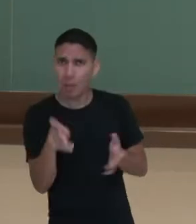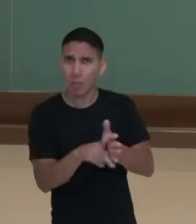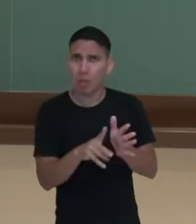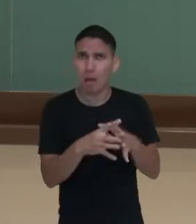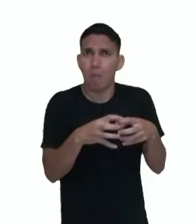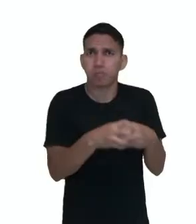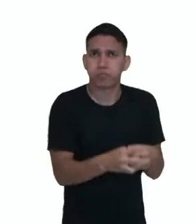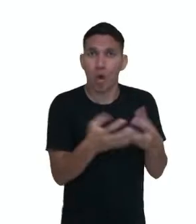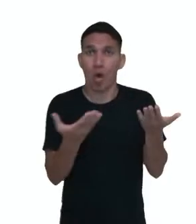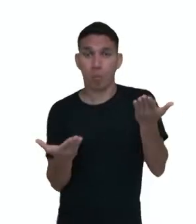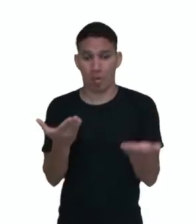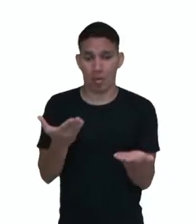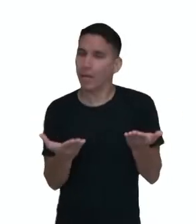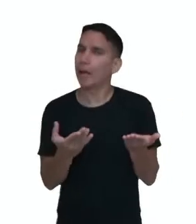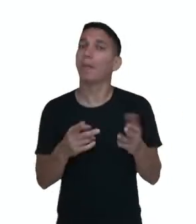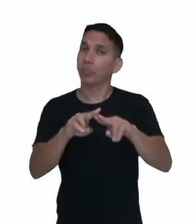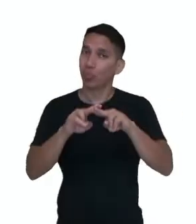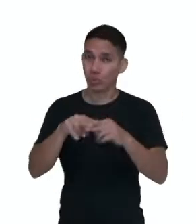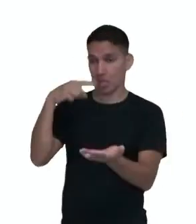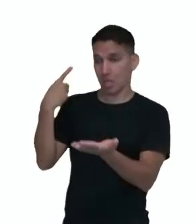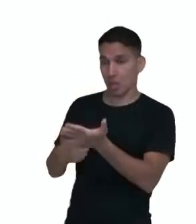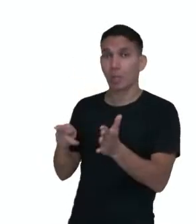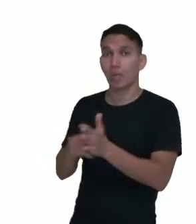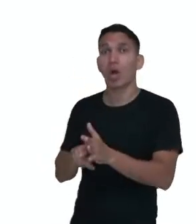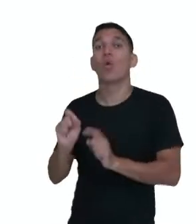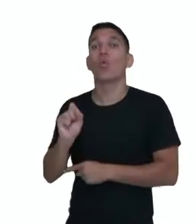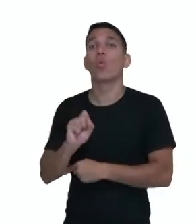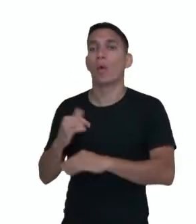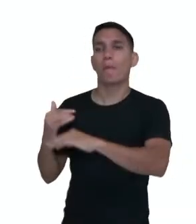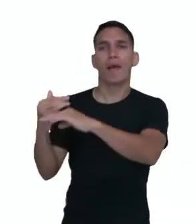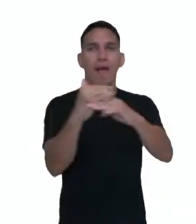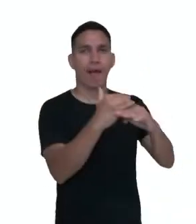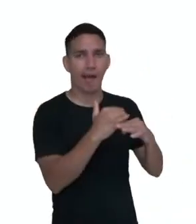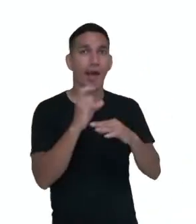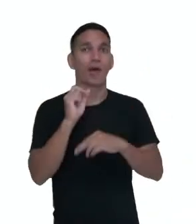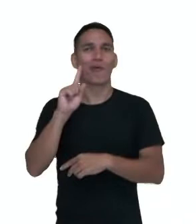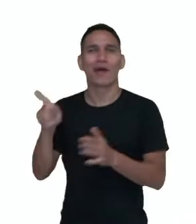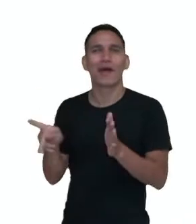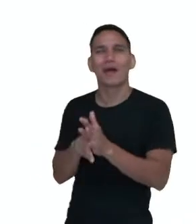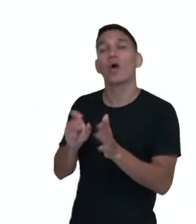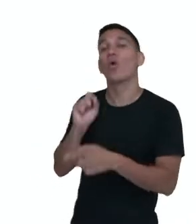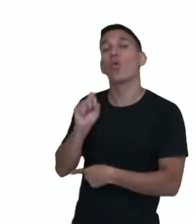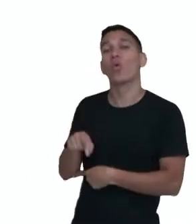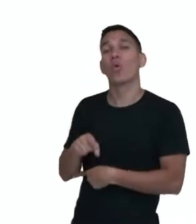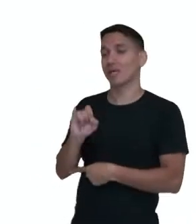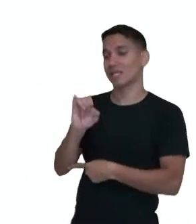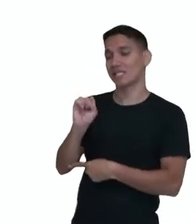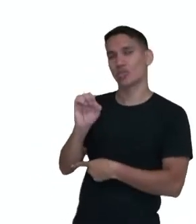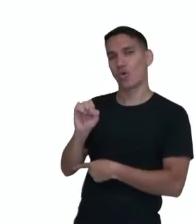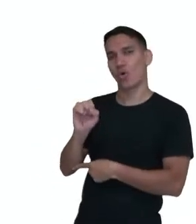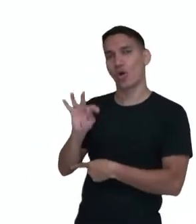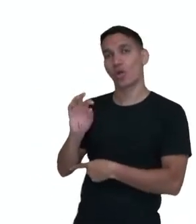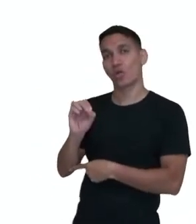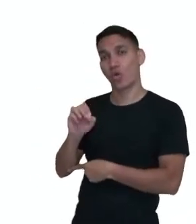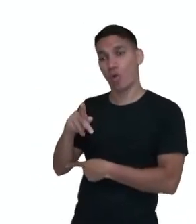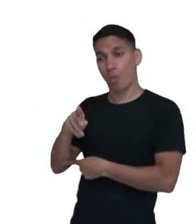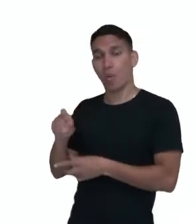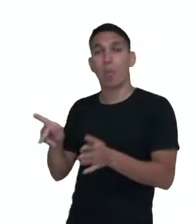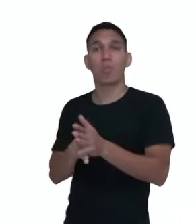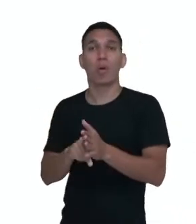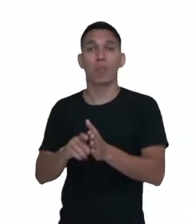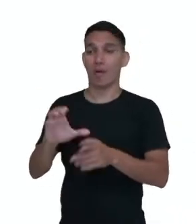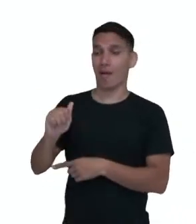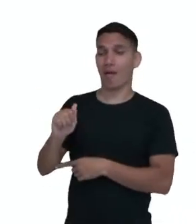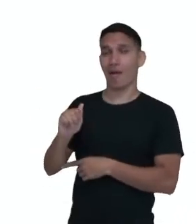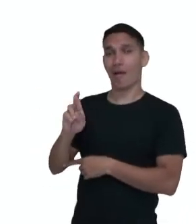balança, escolheu-se para a definição de uma unidade de massa atômica a massa atômica do isótopo mais estável do carbono, ou seja,